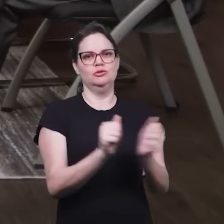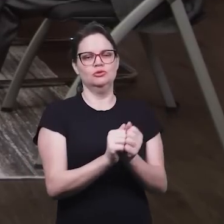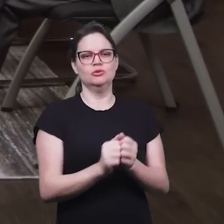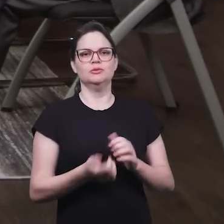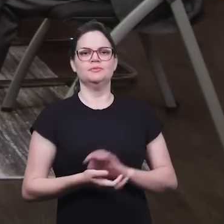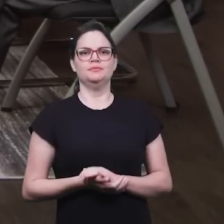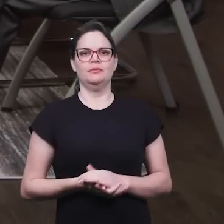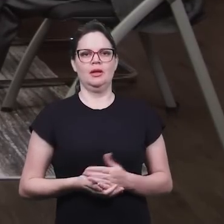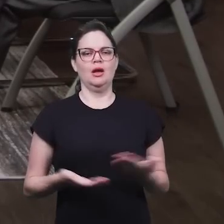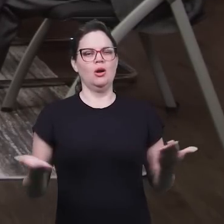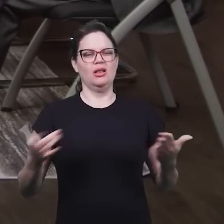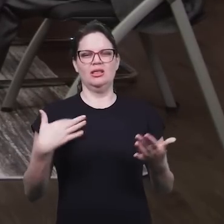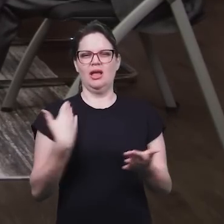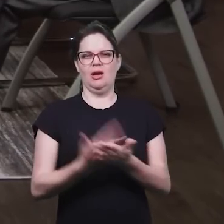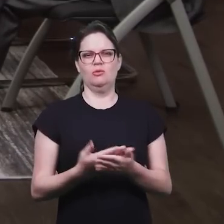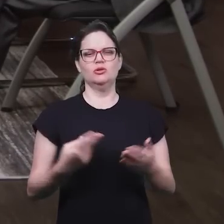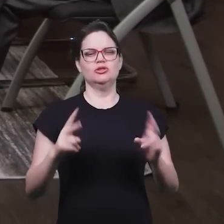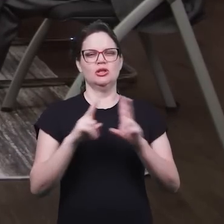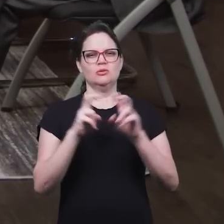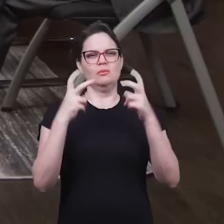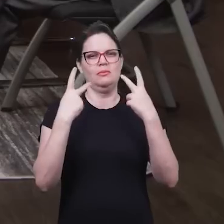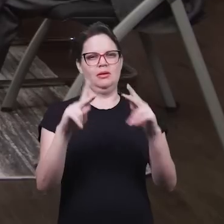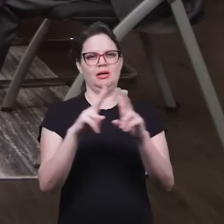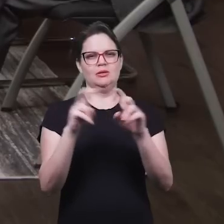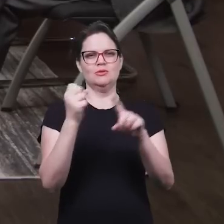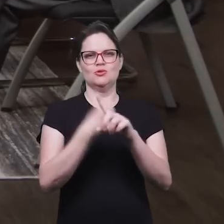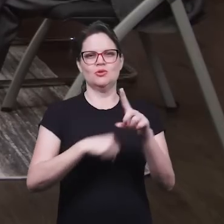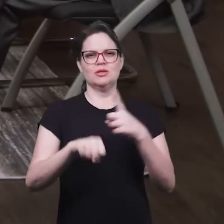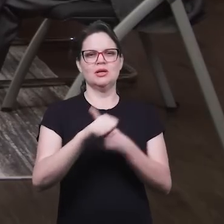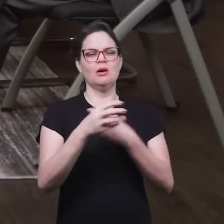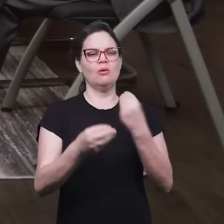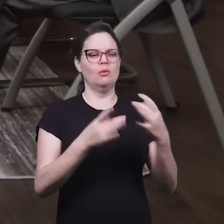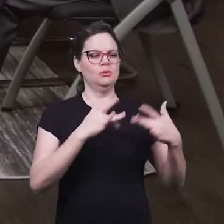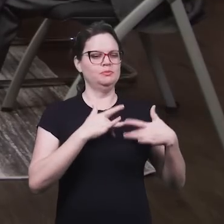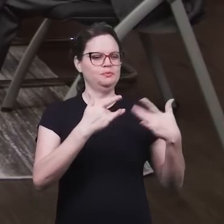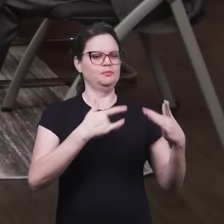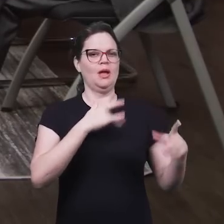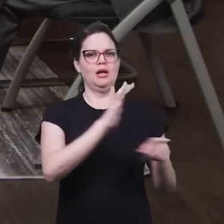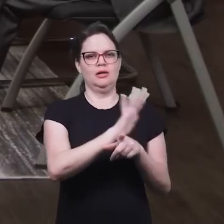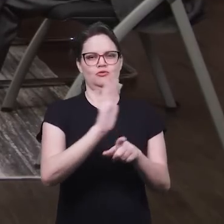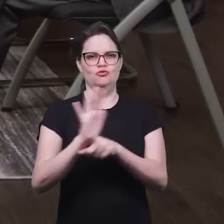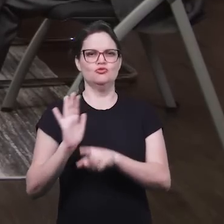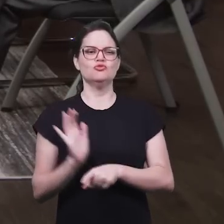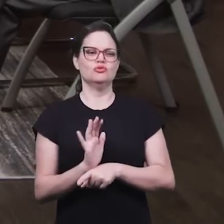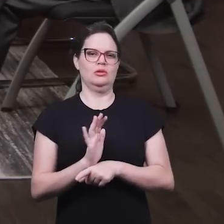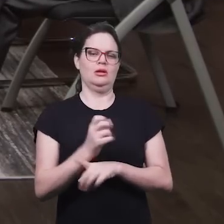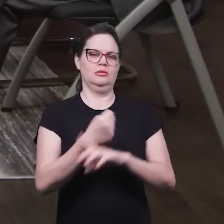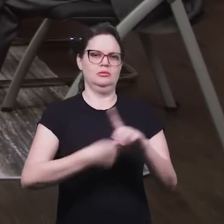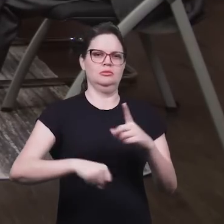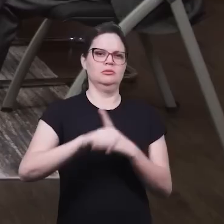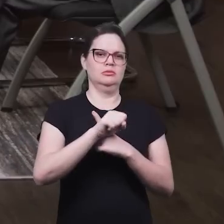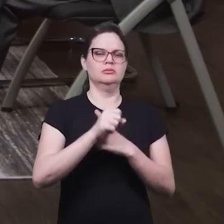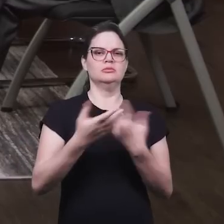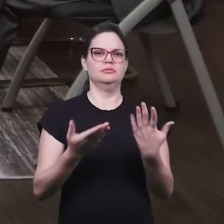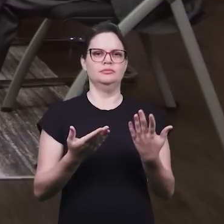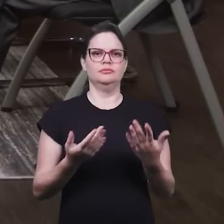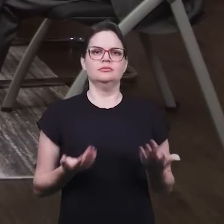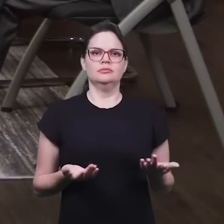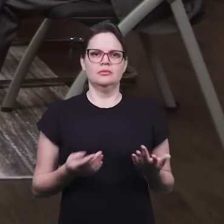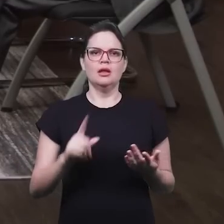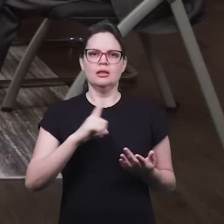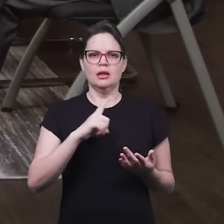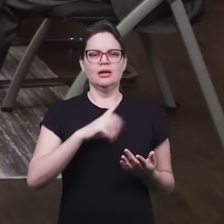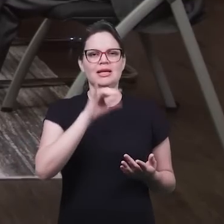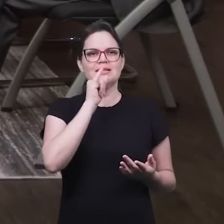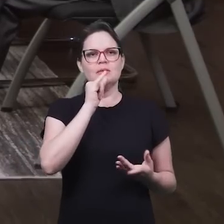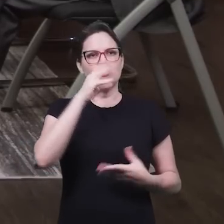né, sobre o aspecto social. De um modo geral, o lado político sempre usa